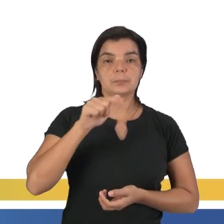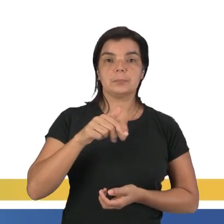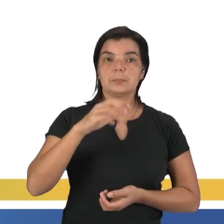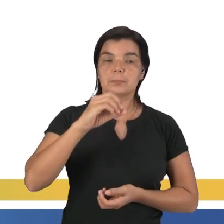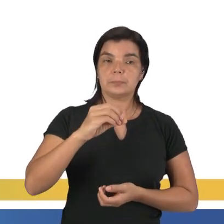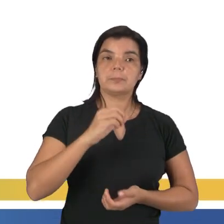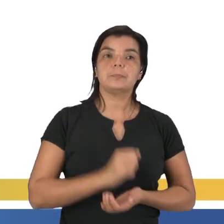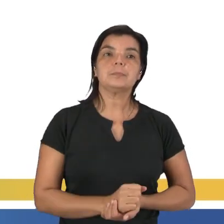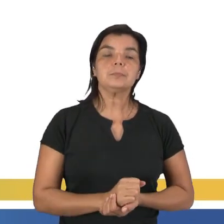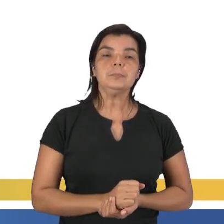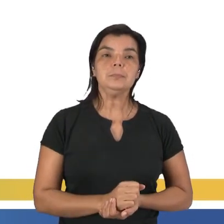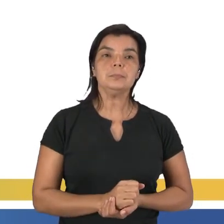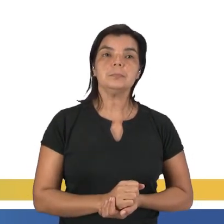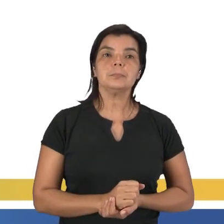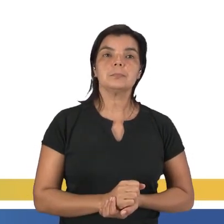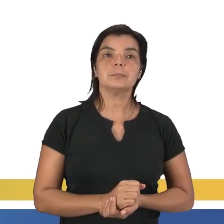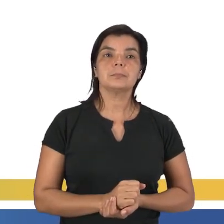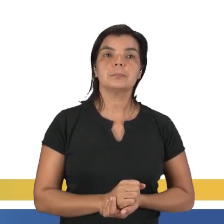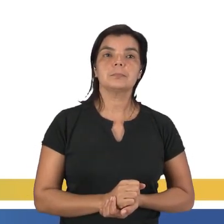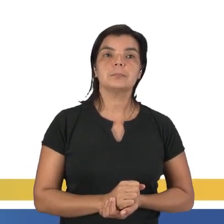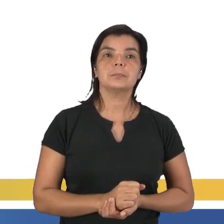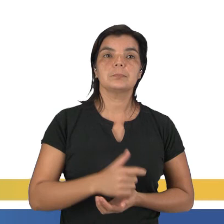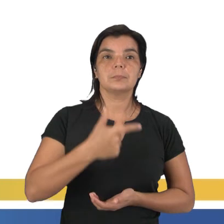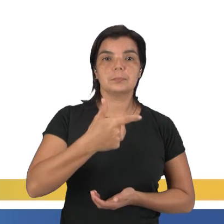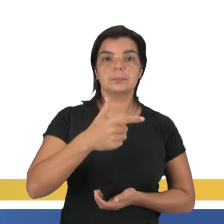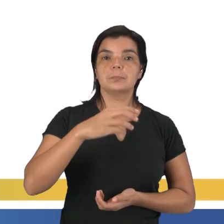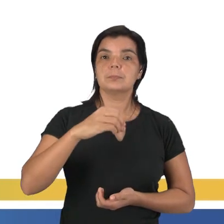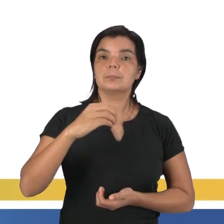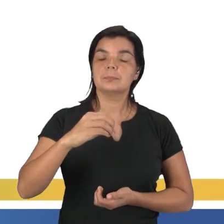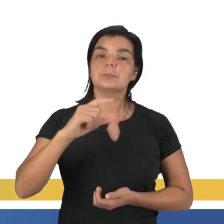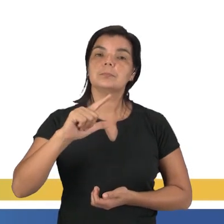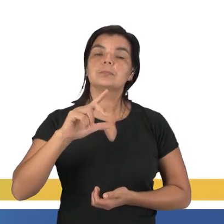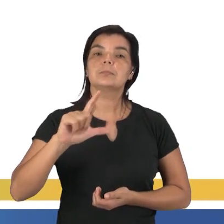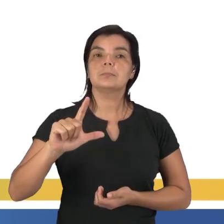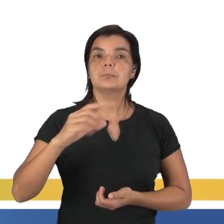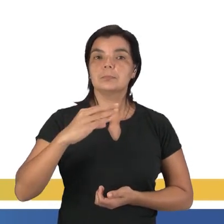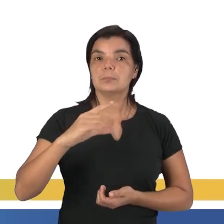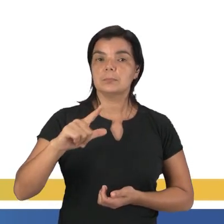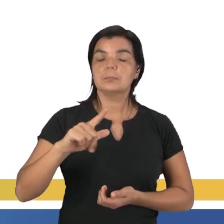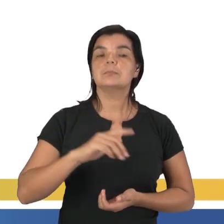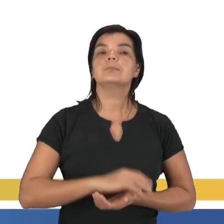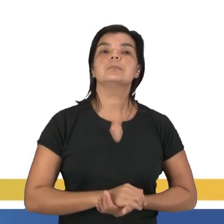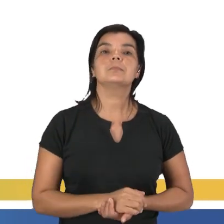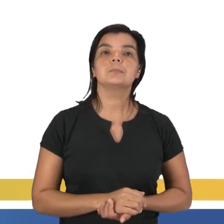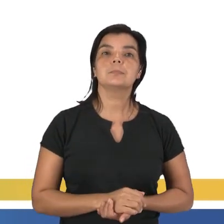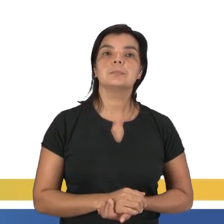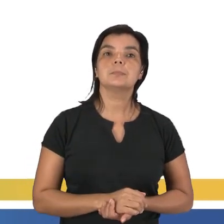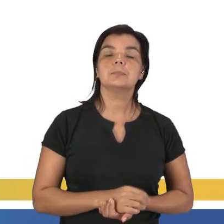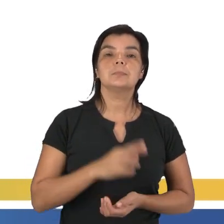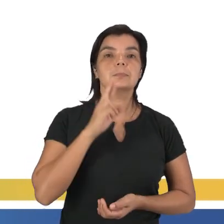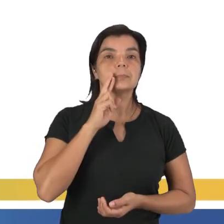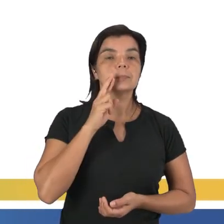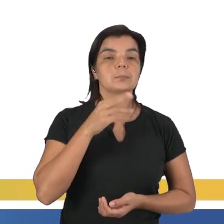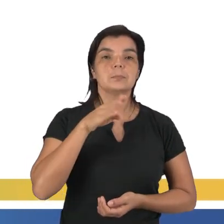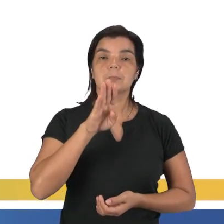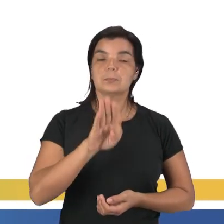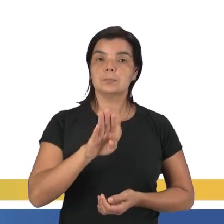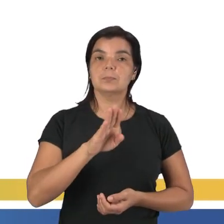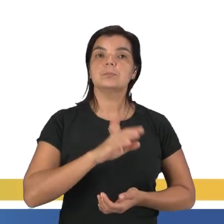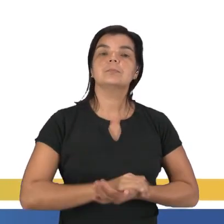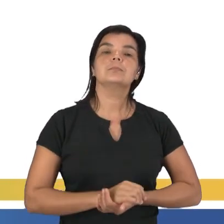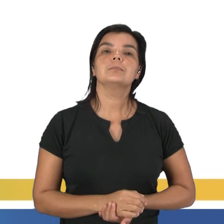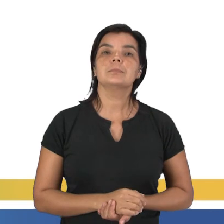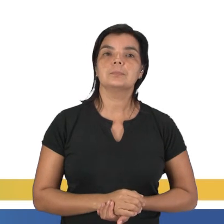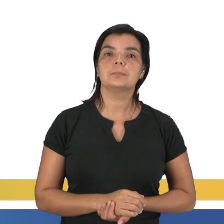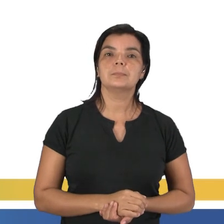2,0 pulando 2 casas para a direita vai ser igual a 200 centilitros. Assim eu chego na